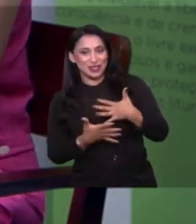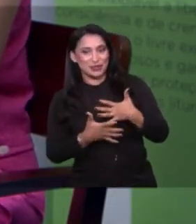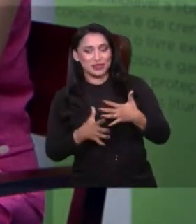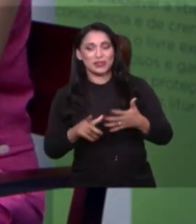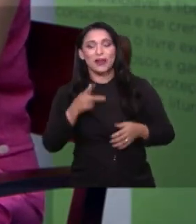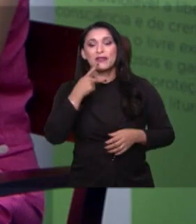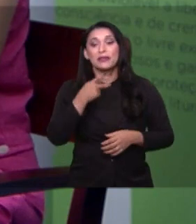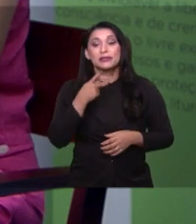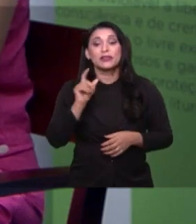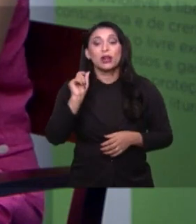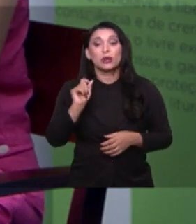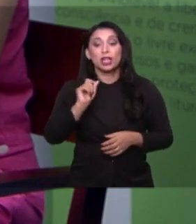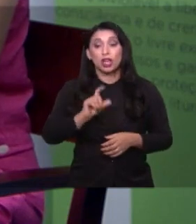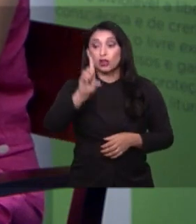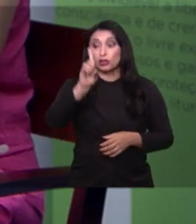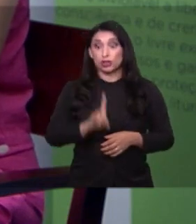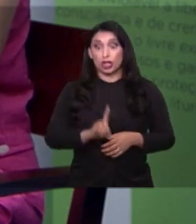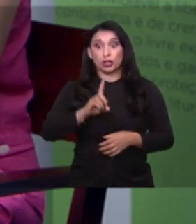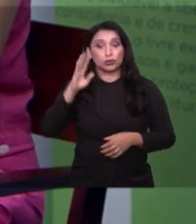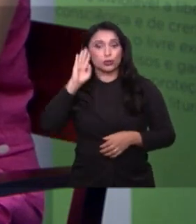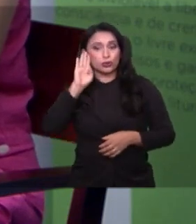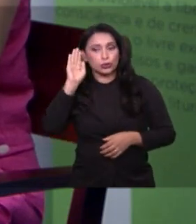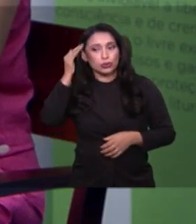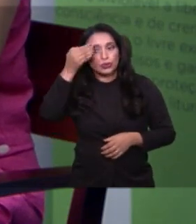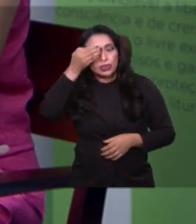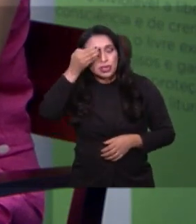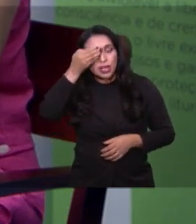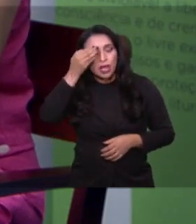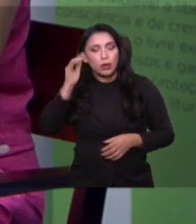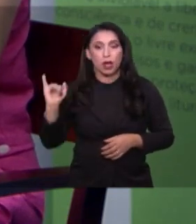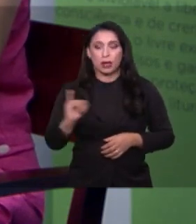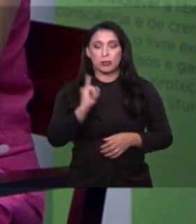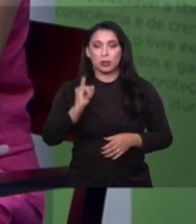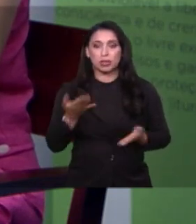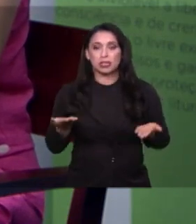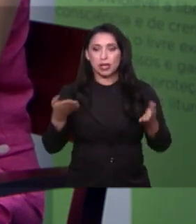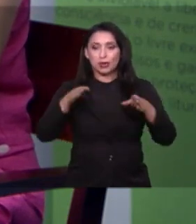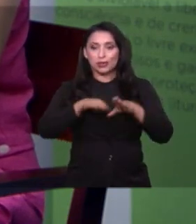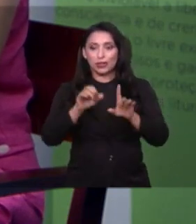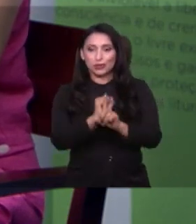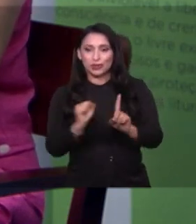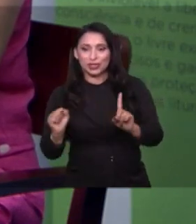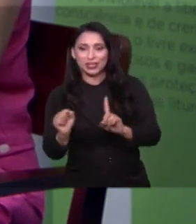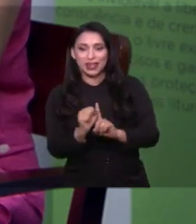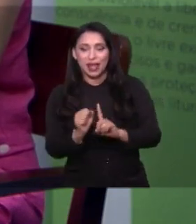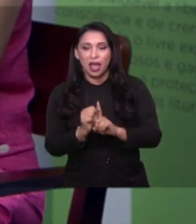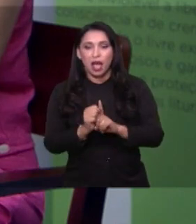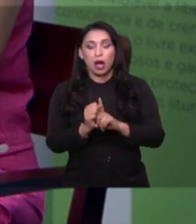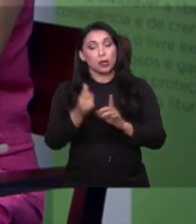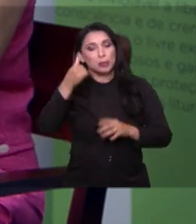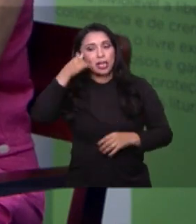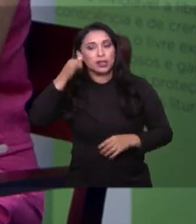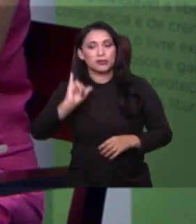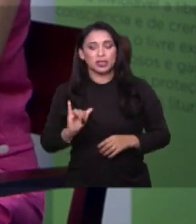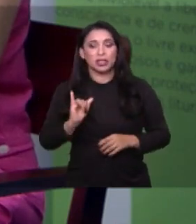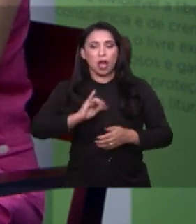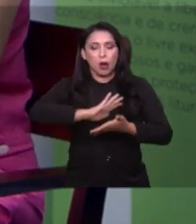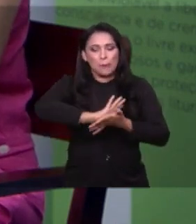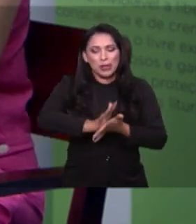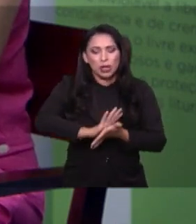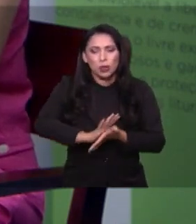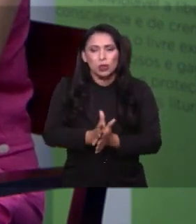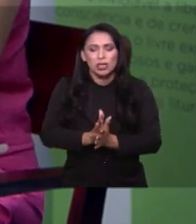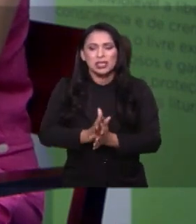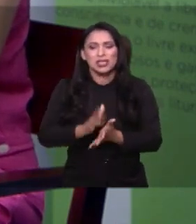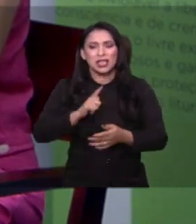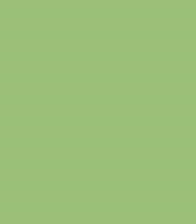os direitos dos surdos cegos, a importância da inclusão social e do combate ao preconceito e discriminação. Vamos ver antes o que